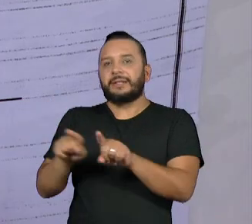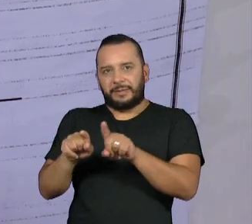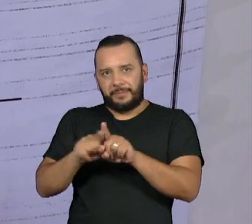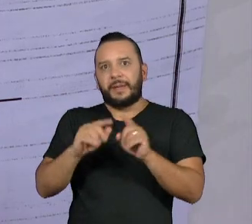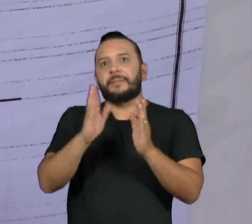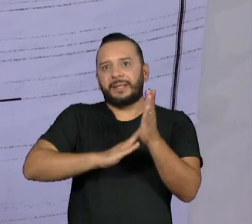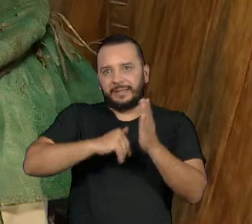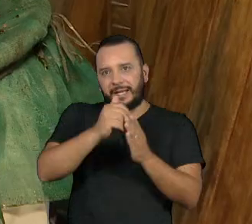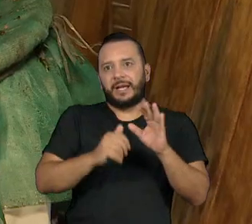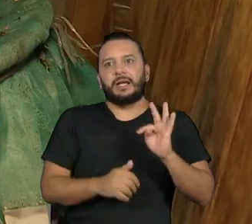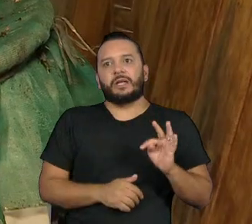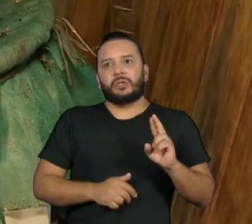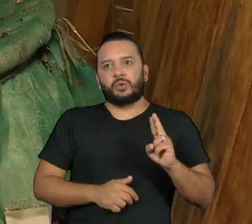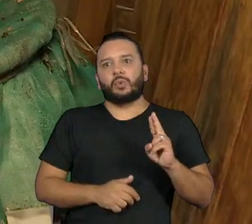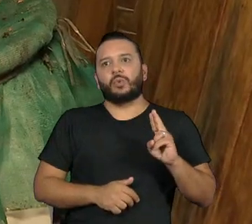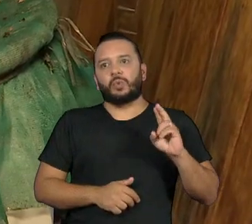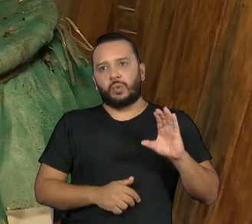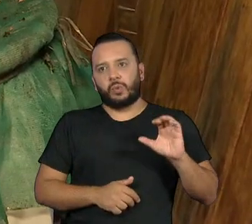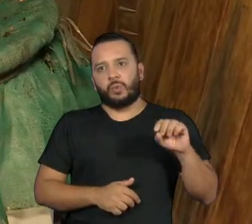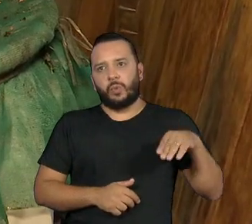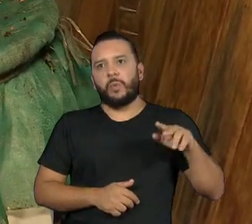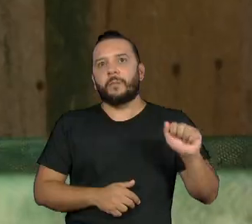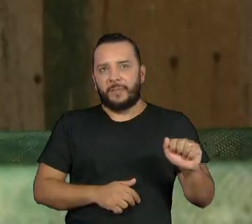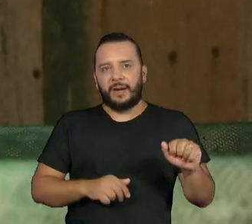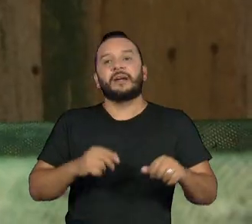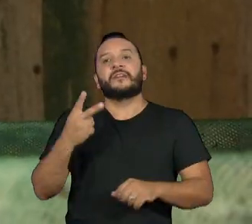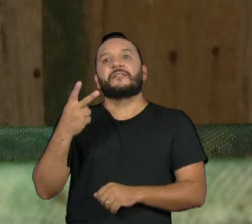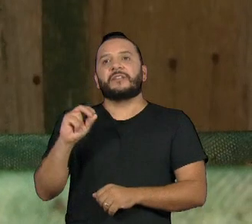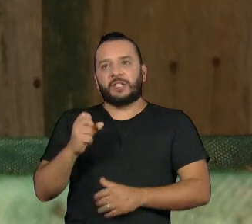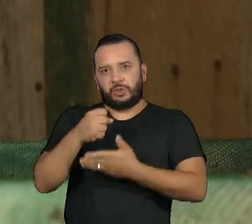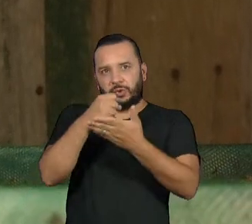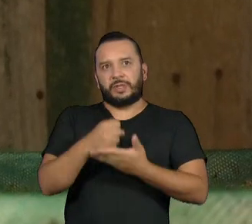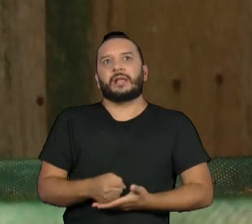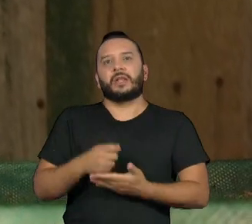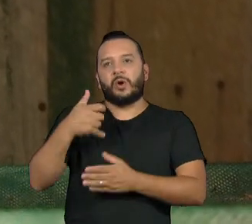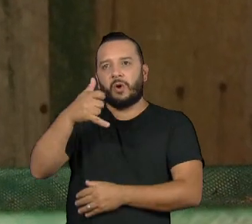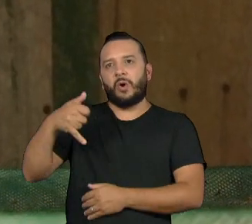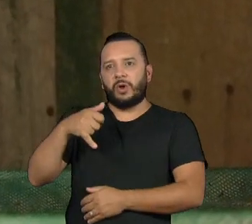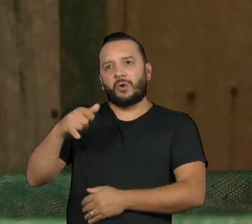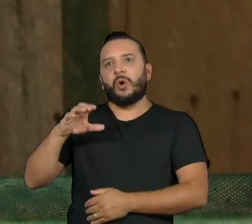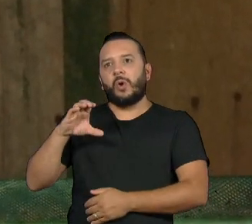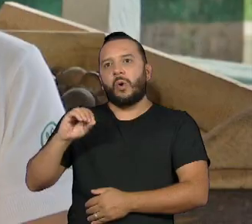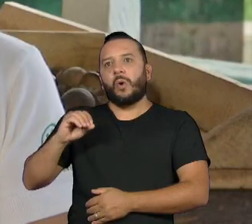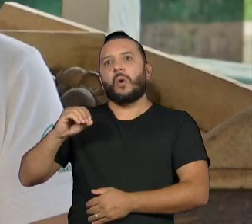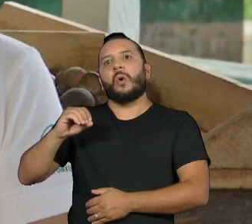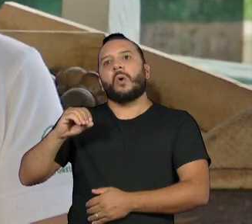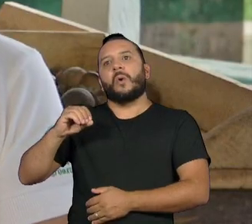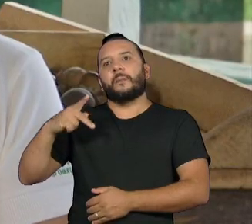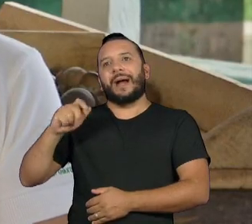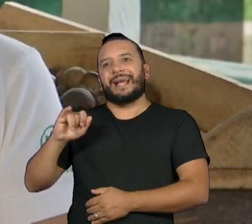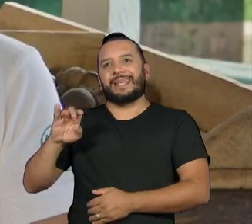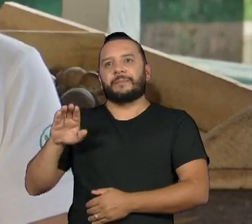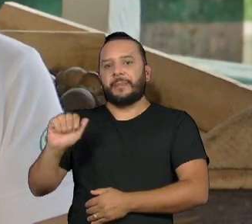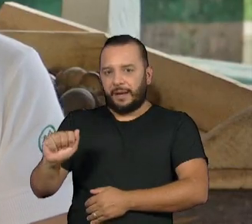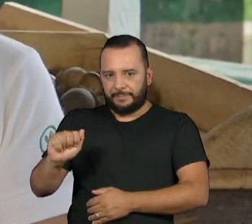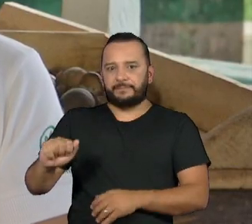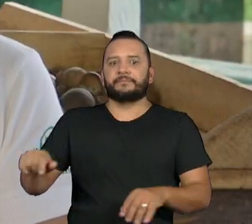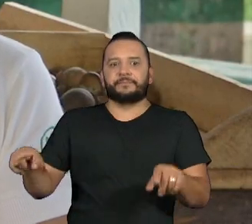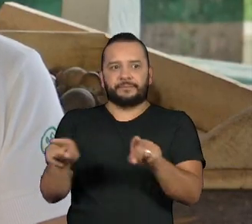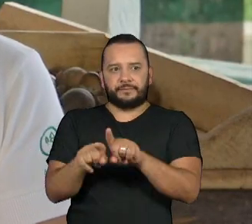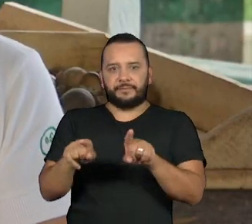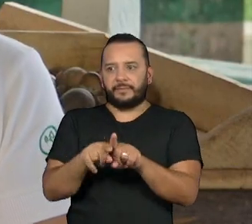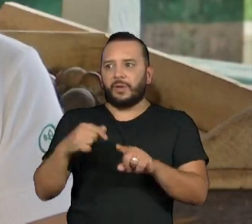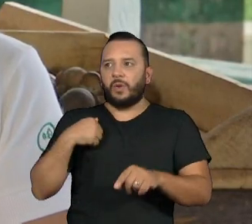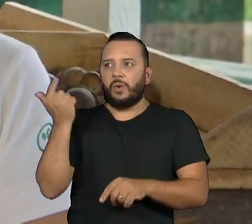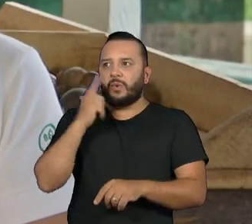manteiga de Tucumã e 20 toneladas de óleo de copaíba. Nós conseguimos contratos